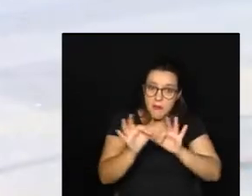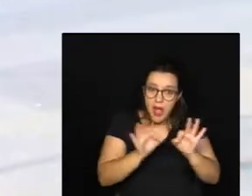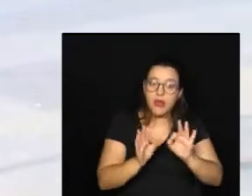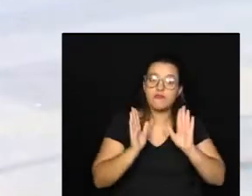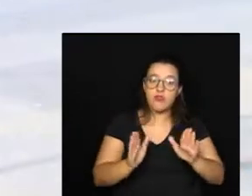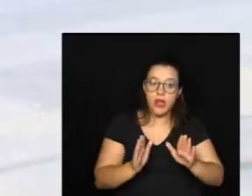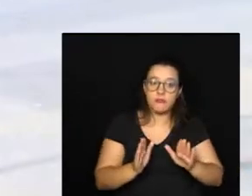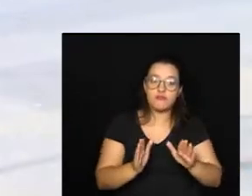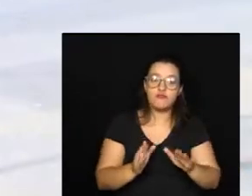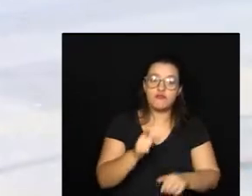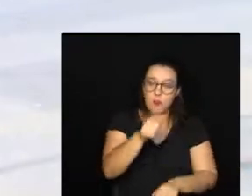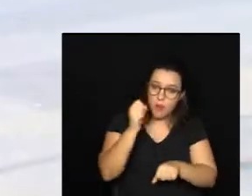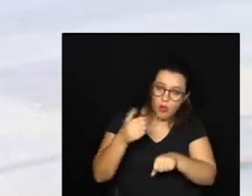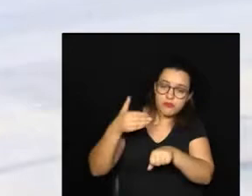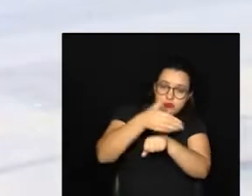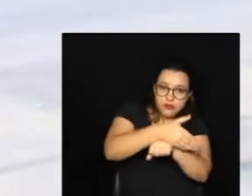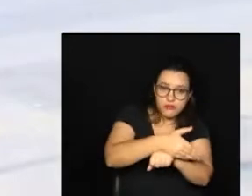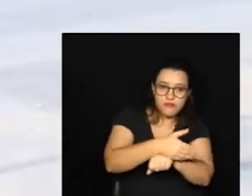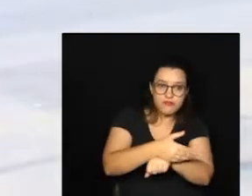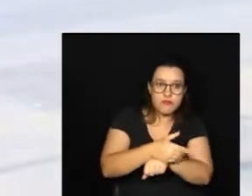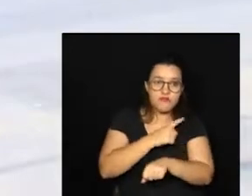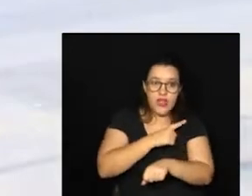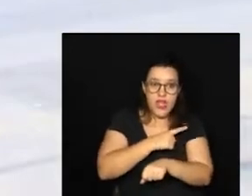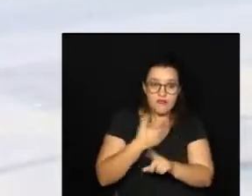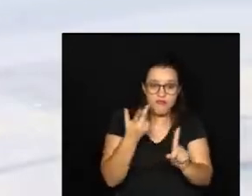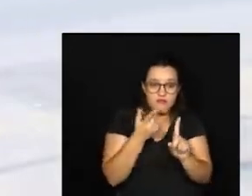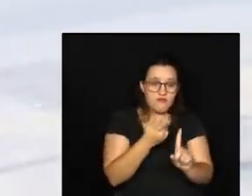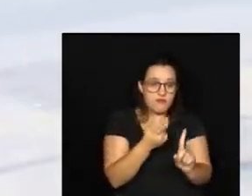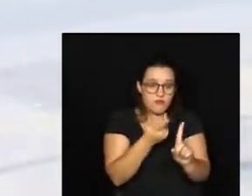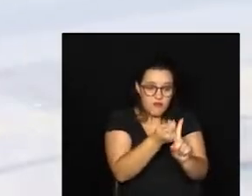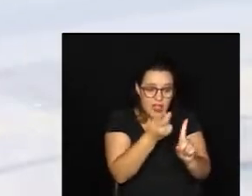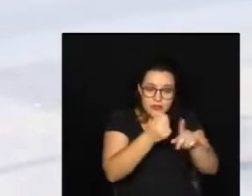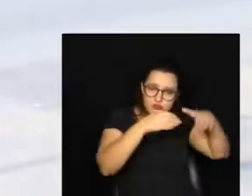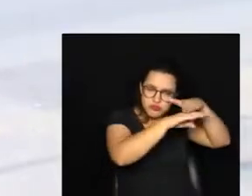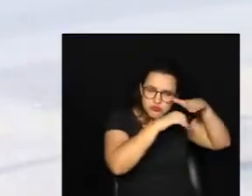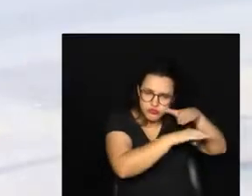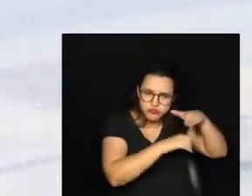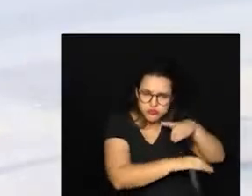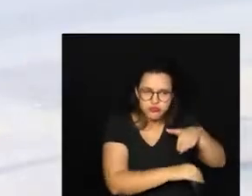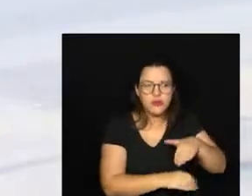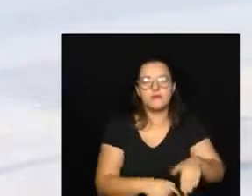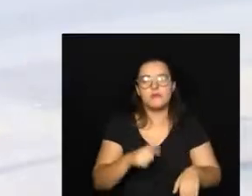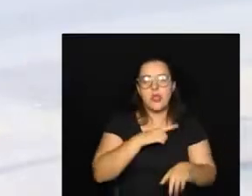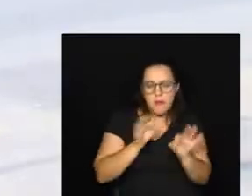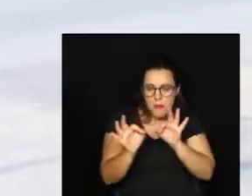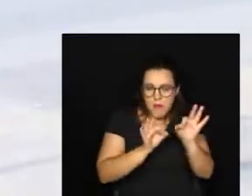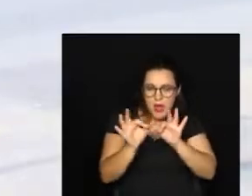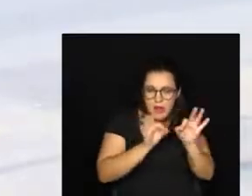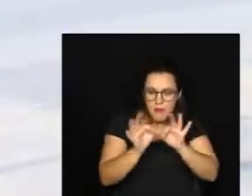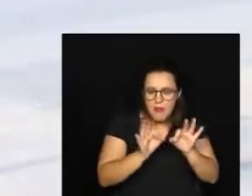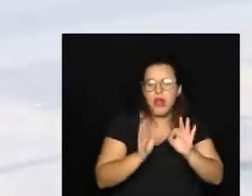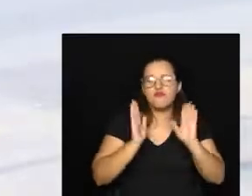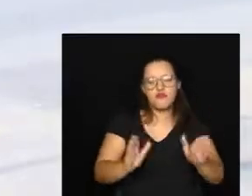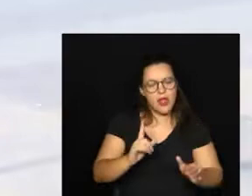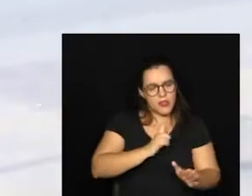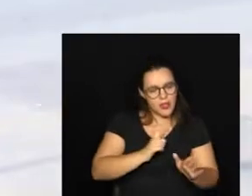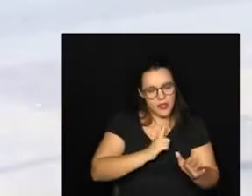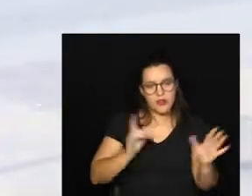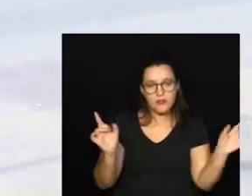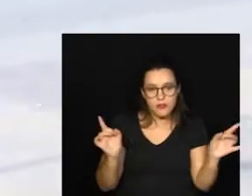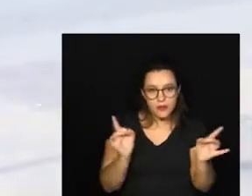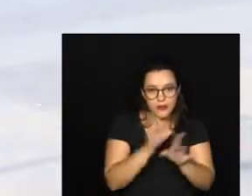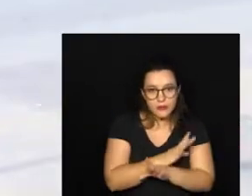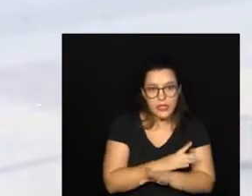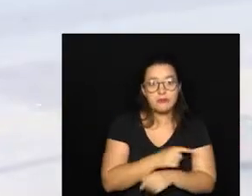temos vacinas, as equipes estão preparadas, as unidades estão organizadas para